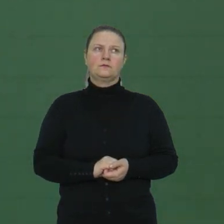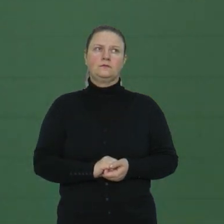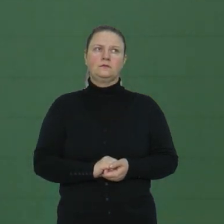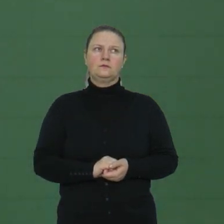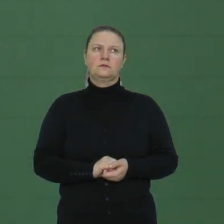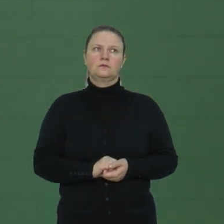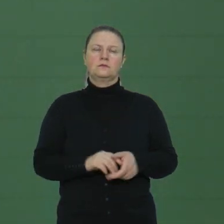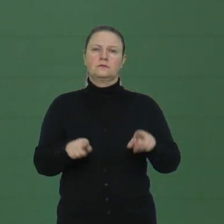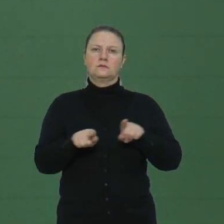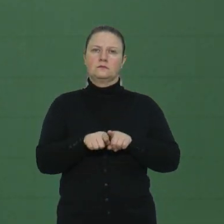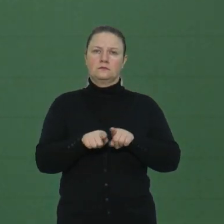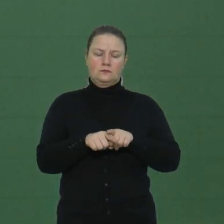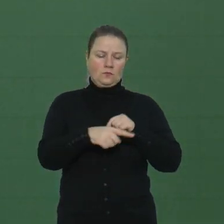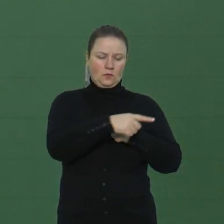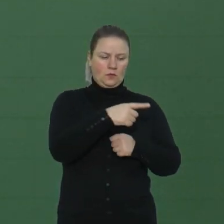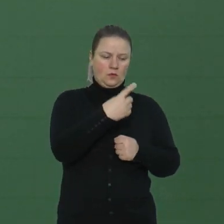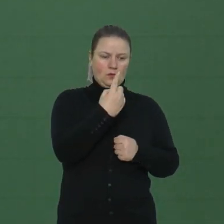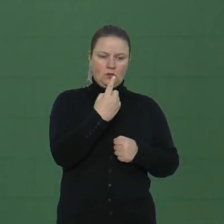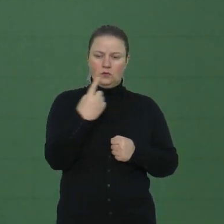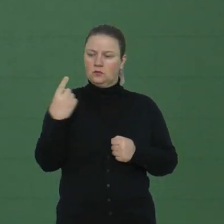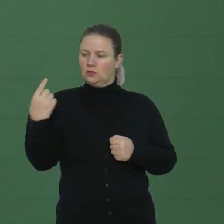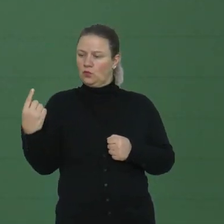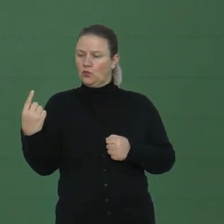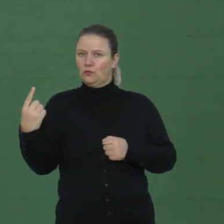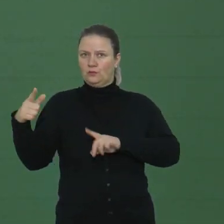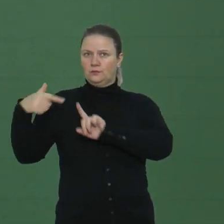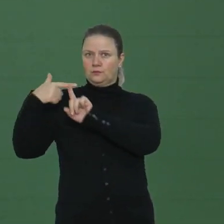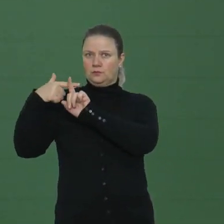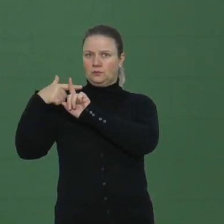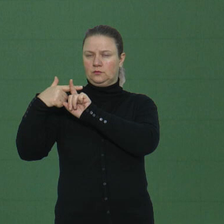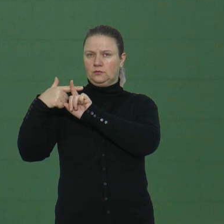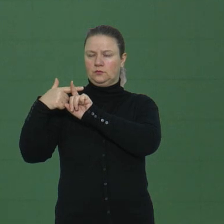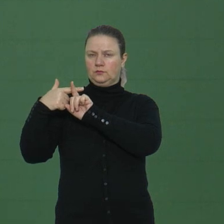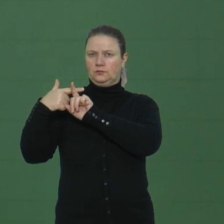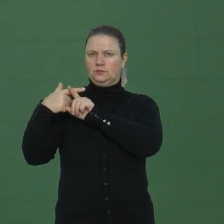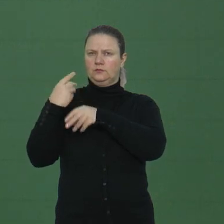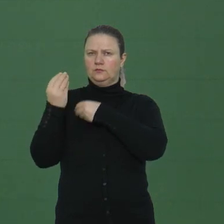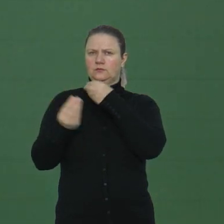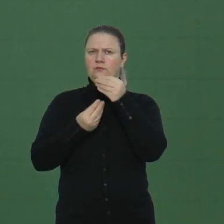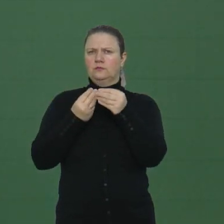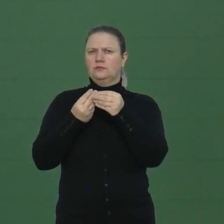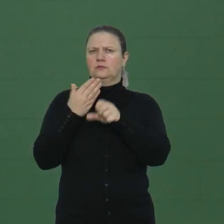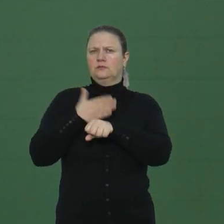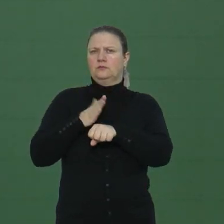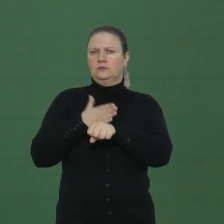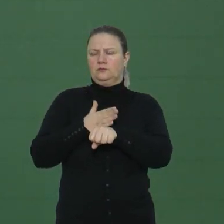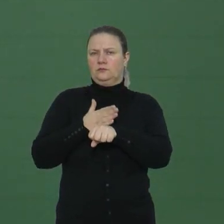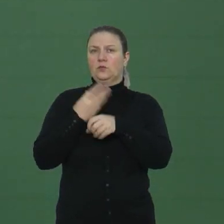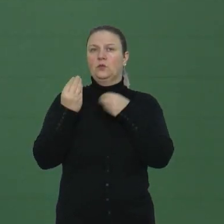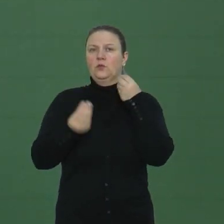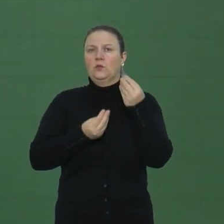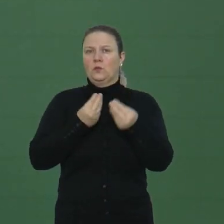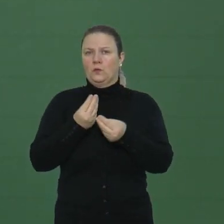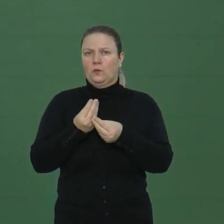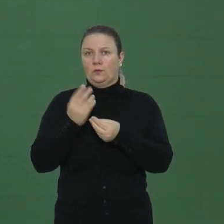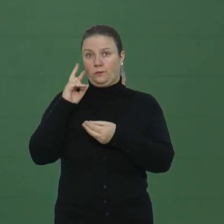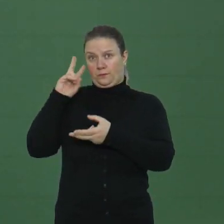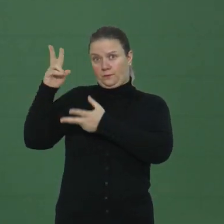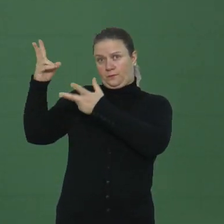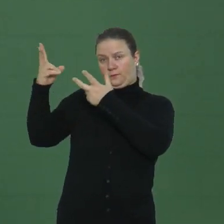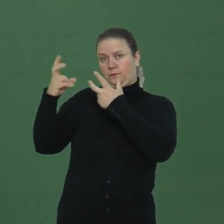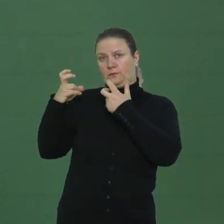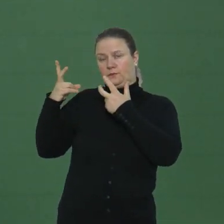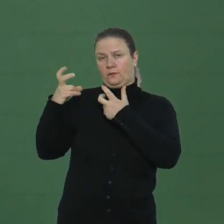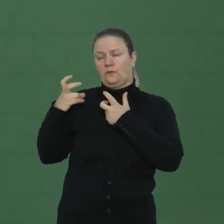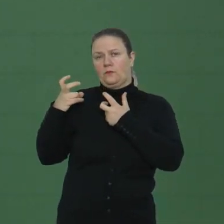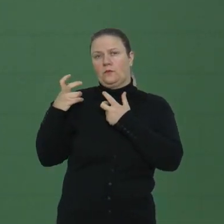e entre o positivo, certo? Então, agora, como que eu faço para resolver essa situação? Percebam que eu